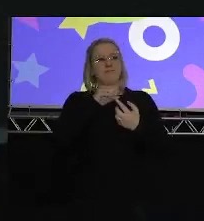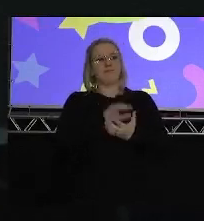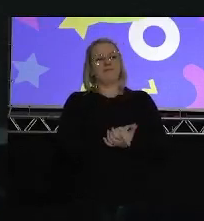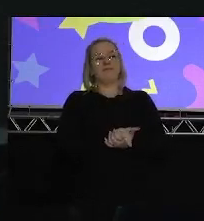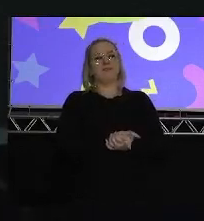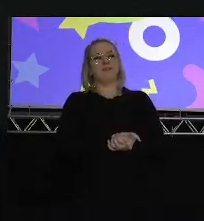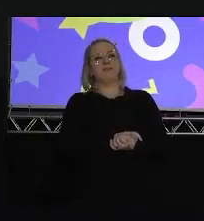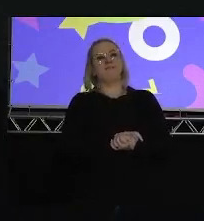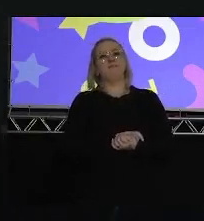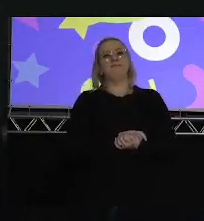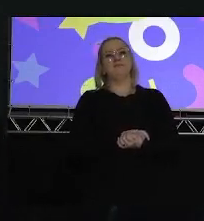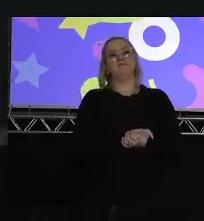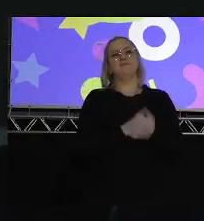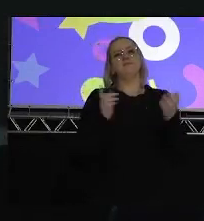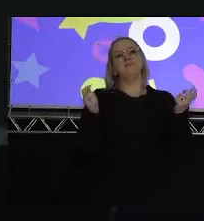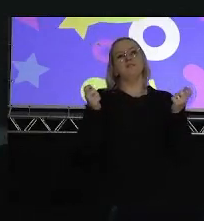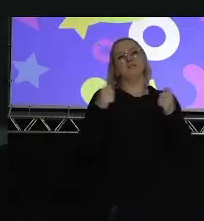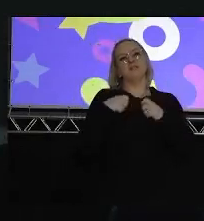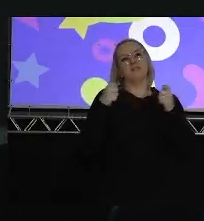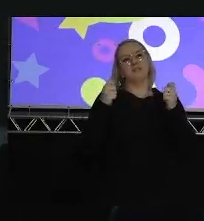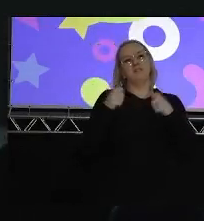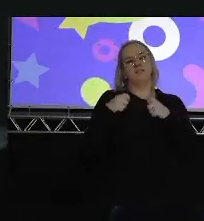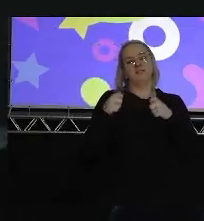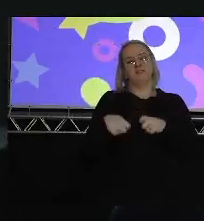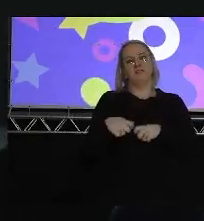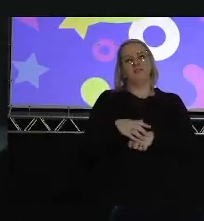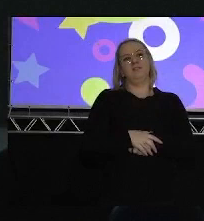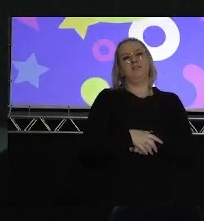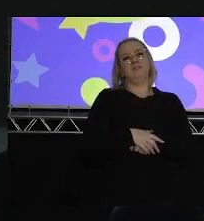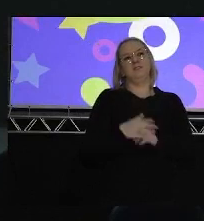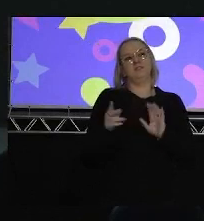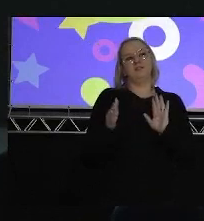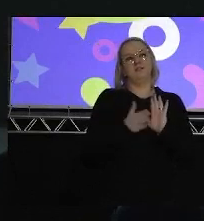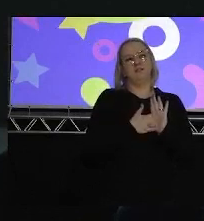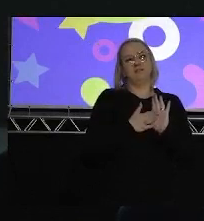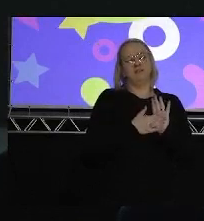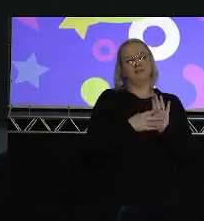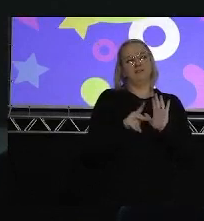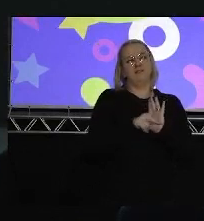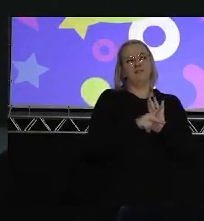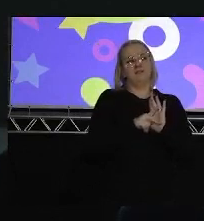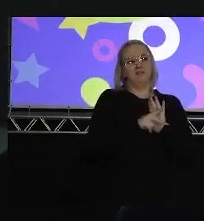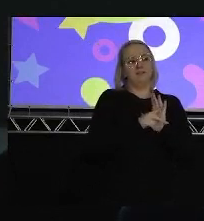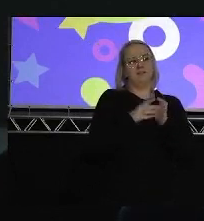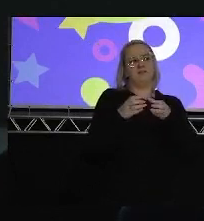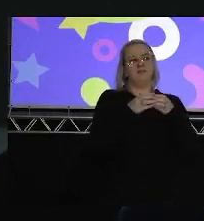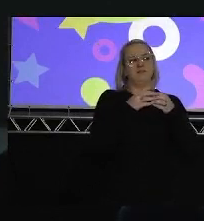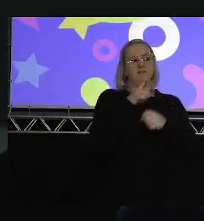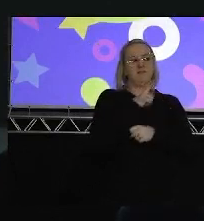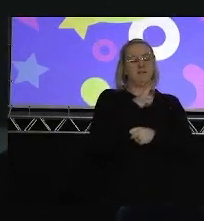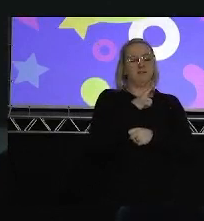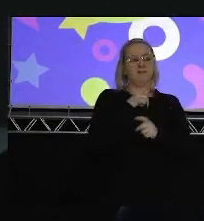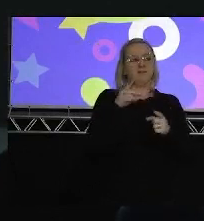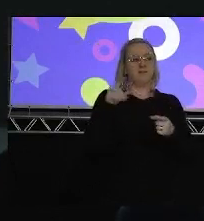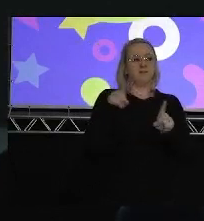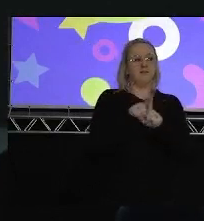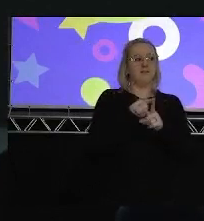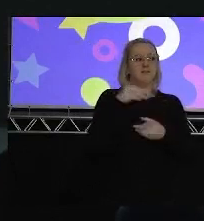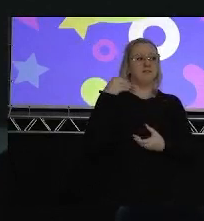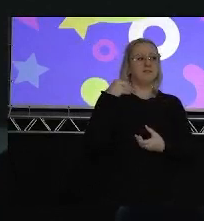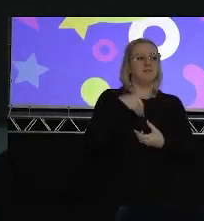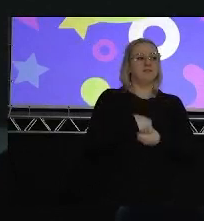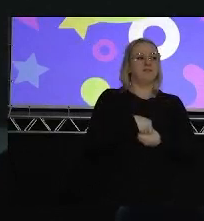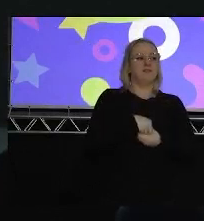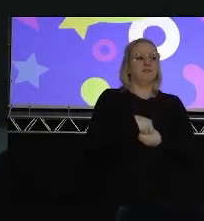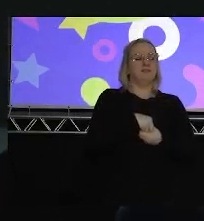na capacidade que a própria equipe tinha para realizar e dentro do